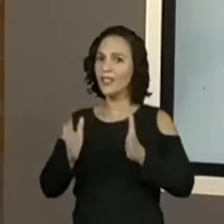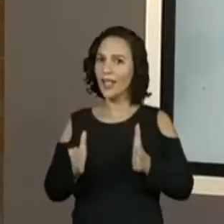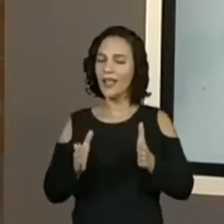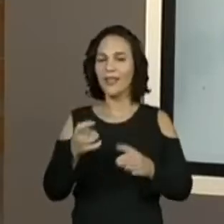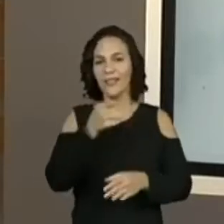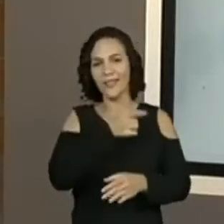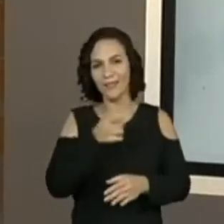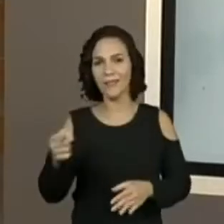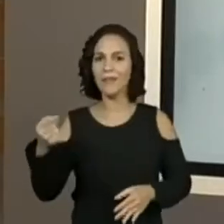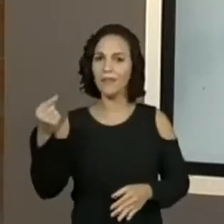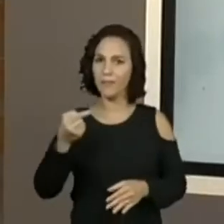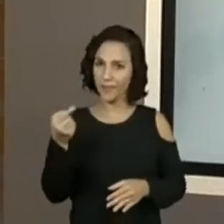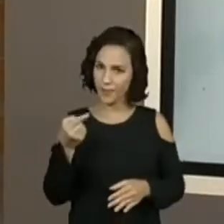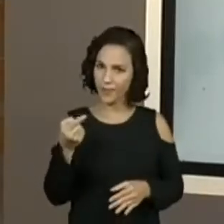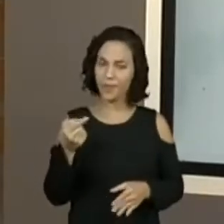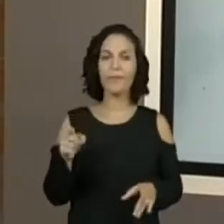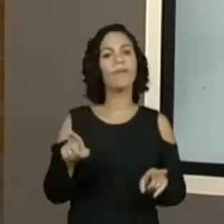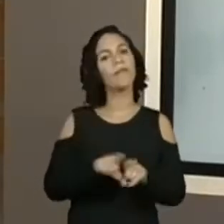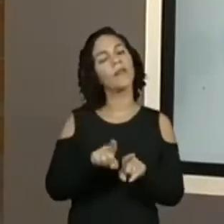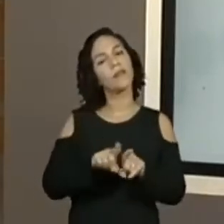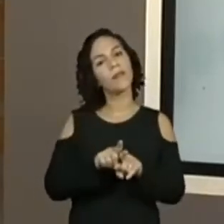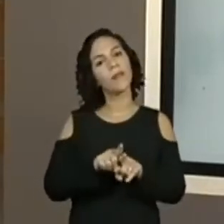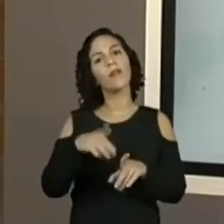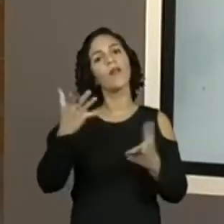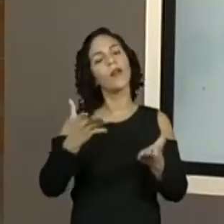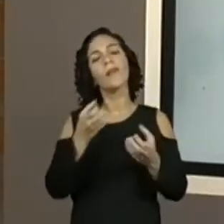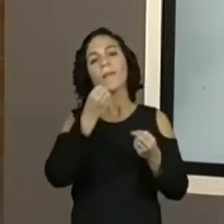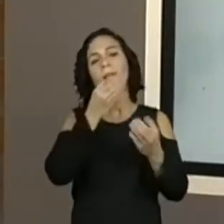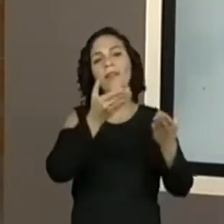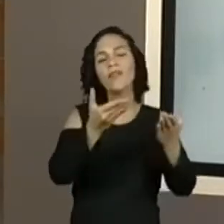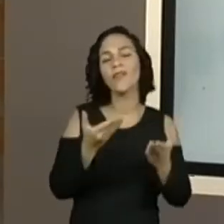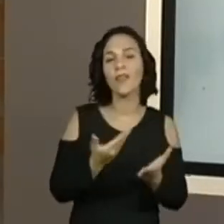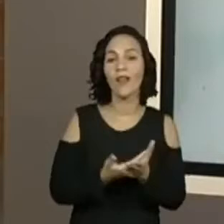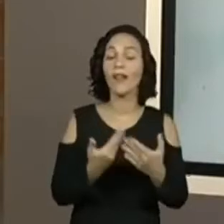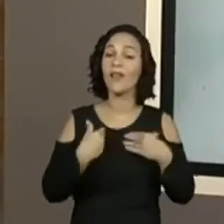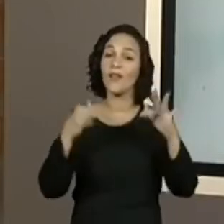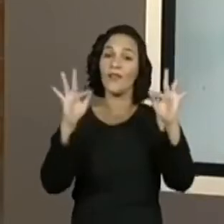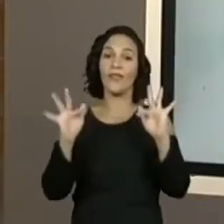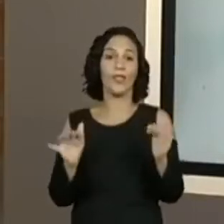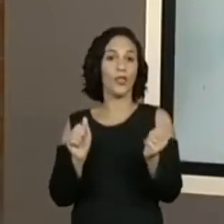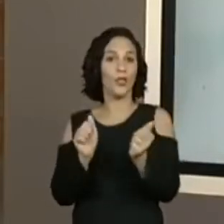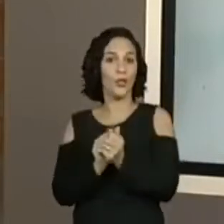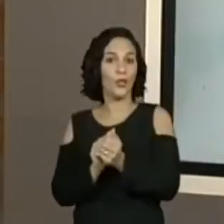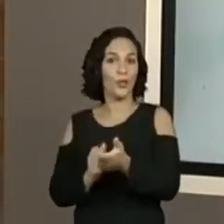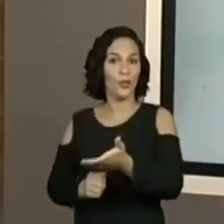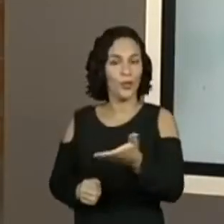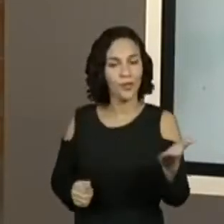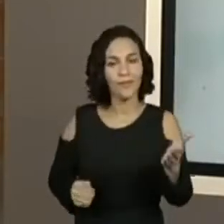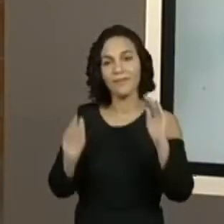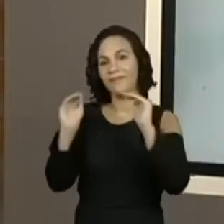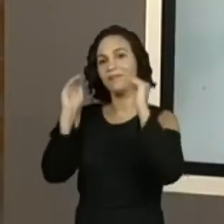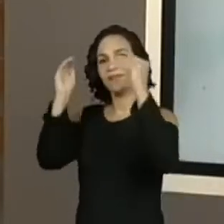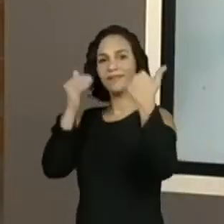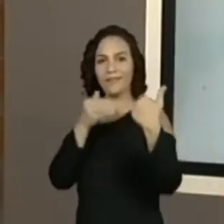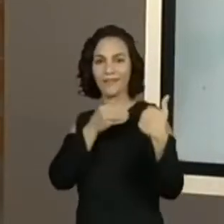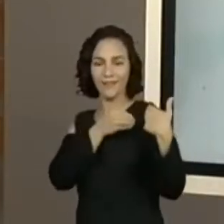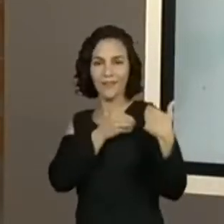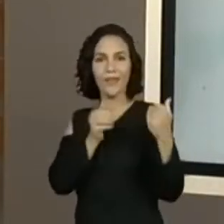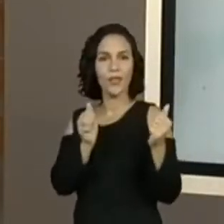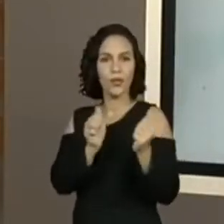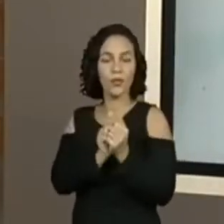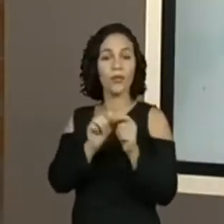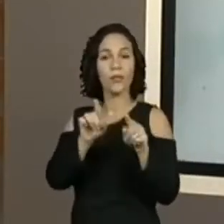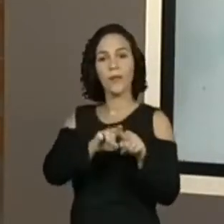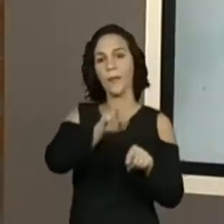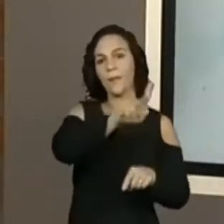primeira semana e vamos ser bem-vindos à nossa aula. Estou muito feliz de estar com vocês, aos responsáveis que estão junto e